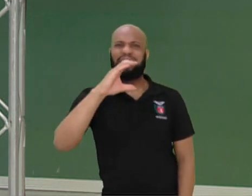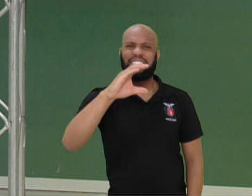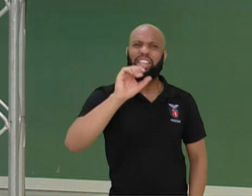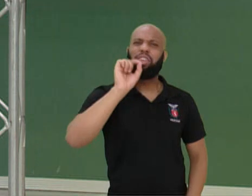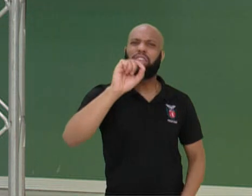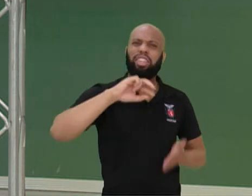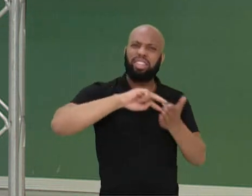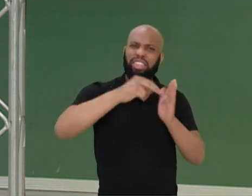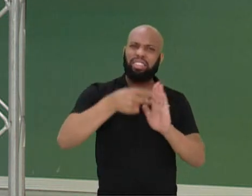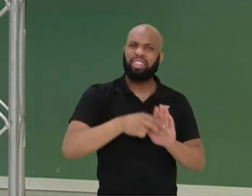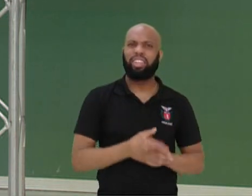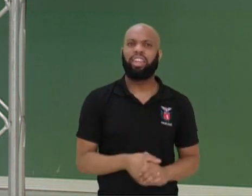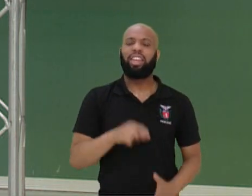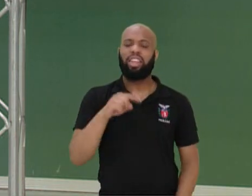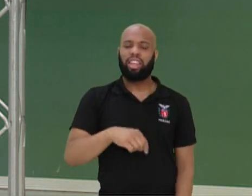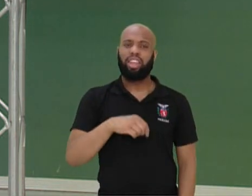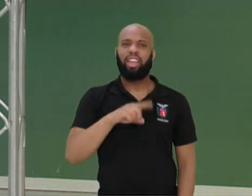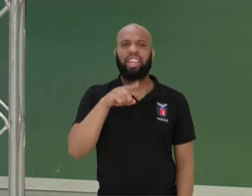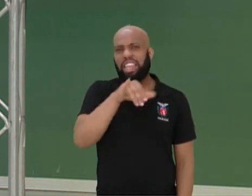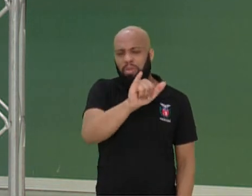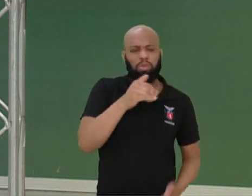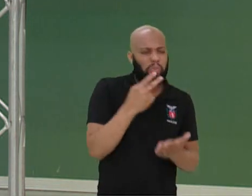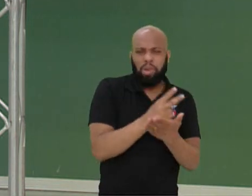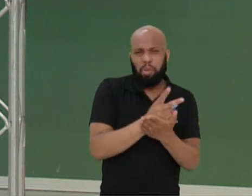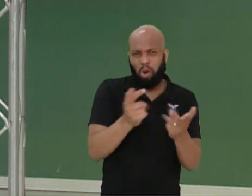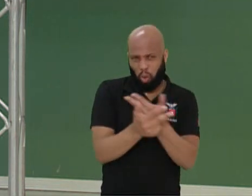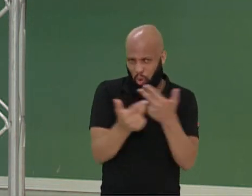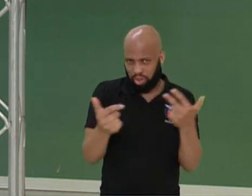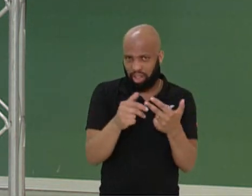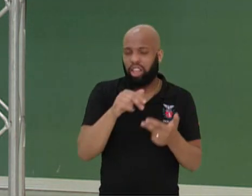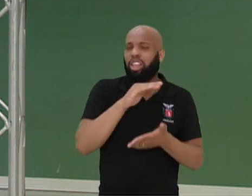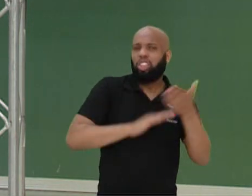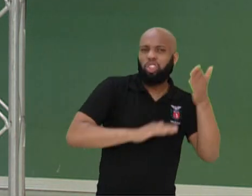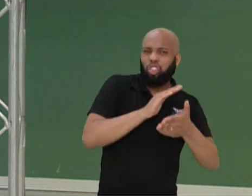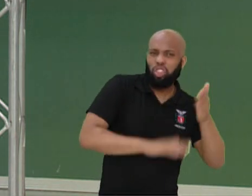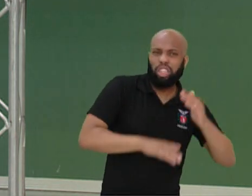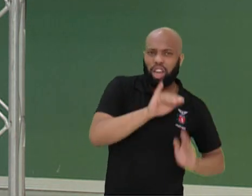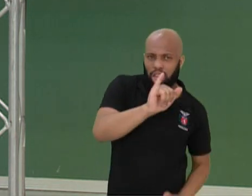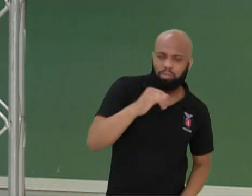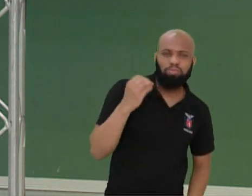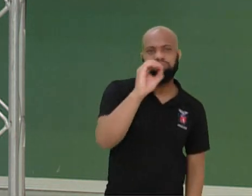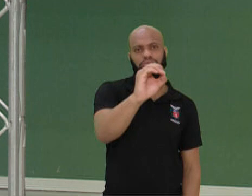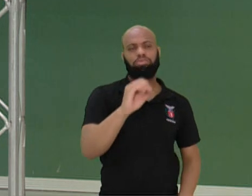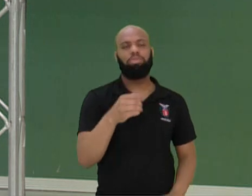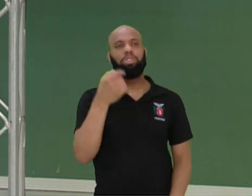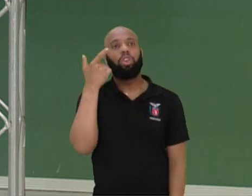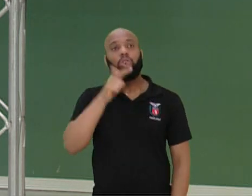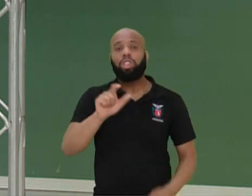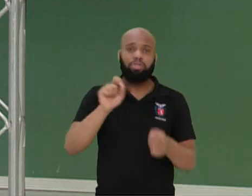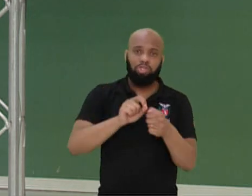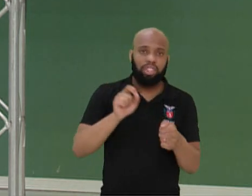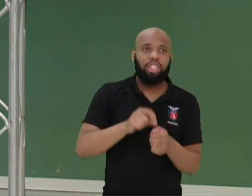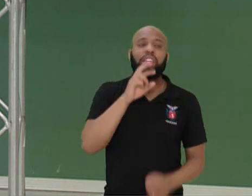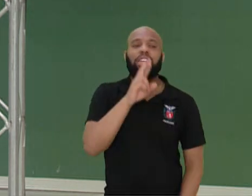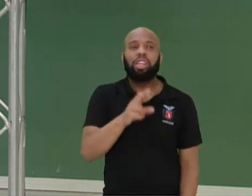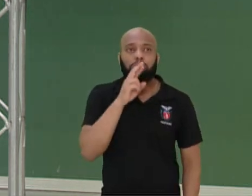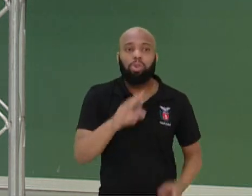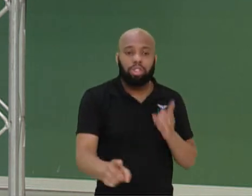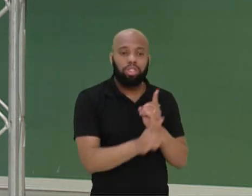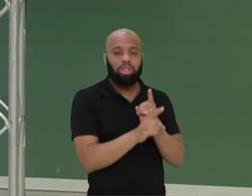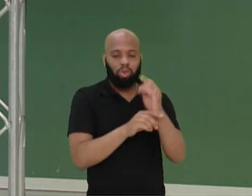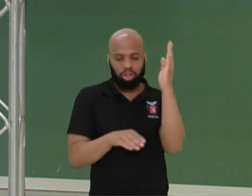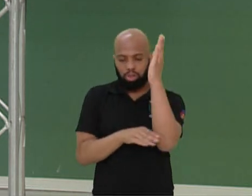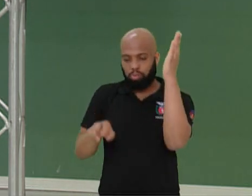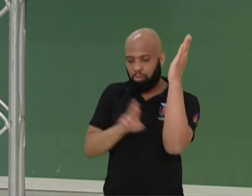de x, né, isso aqui, é a mesma coisa do y. Né? Então, seria trocar o y por 0 novamente. Troca ali por 0, calcula as